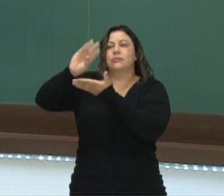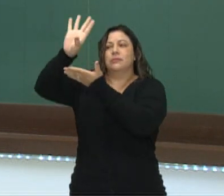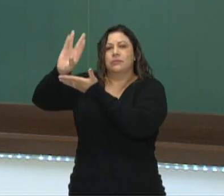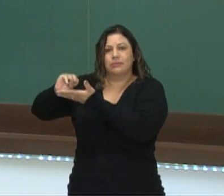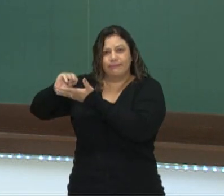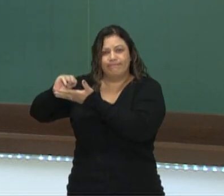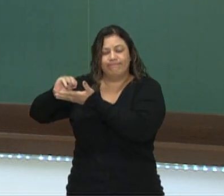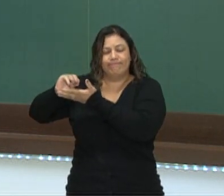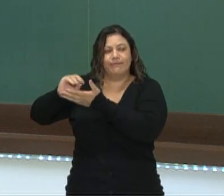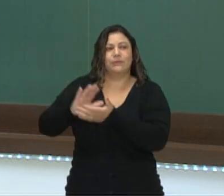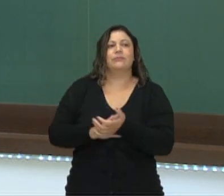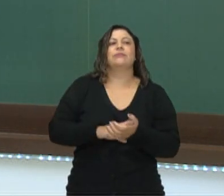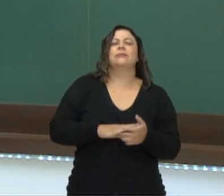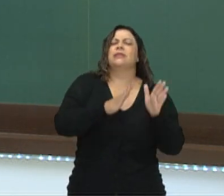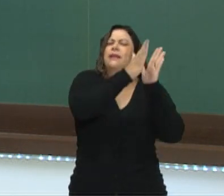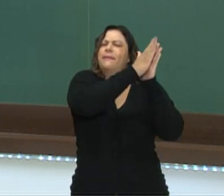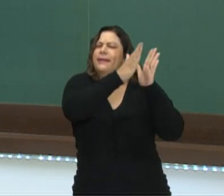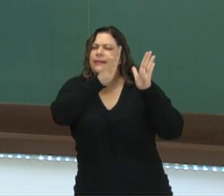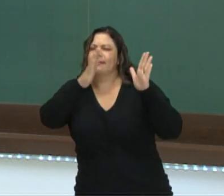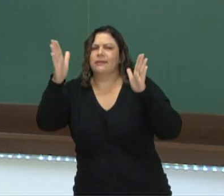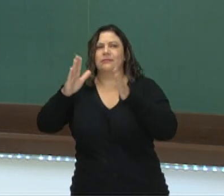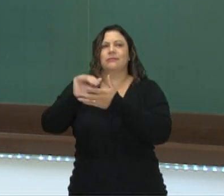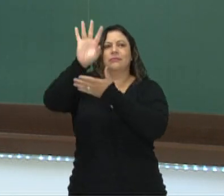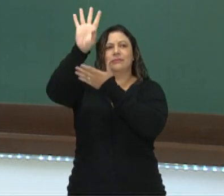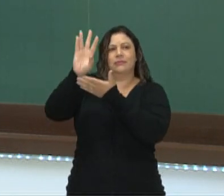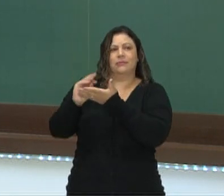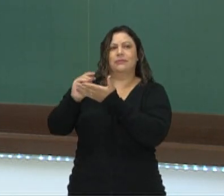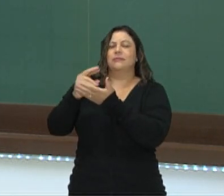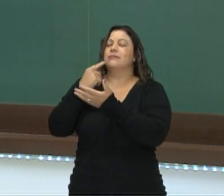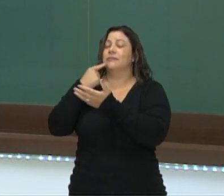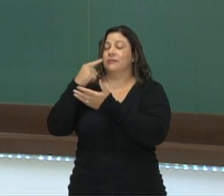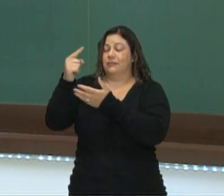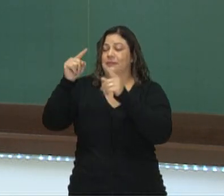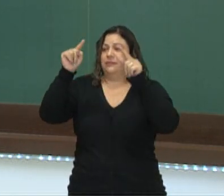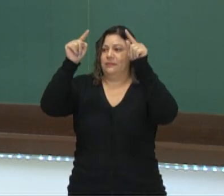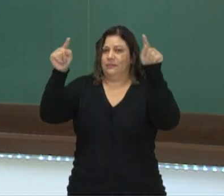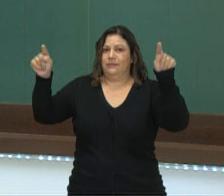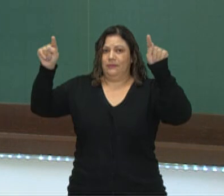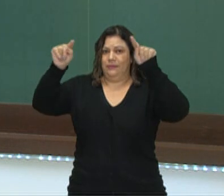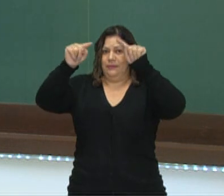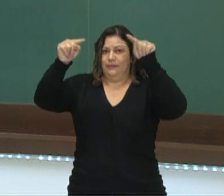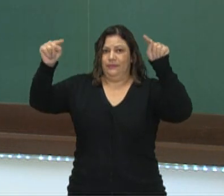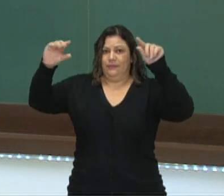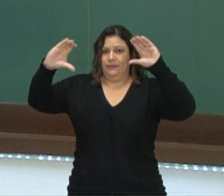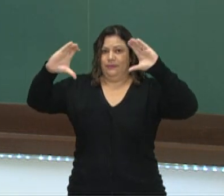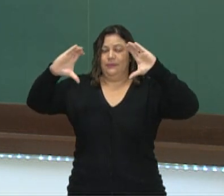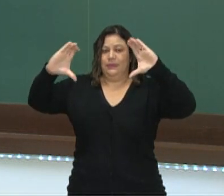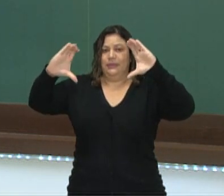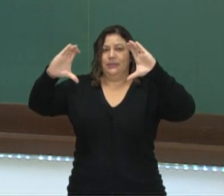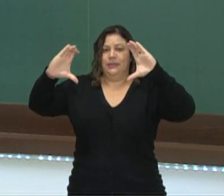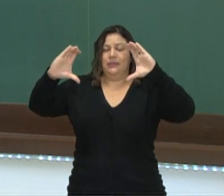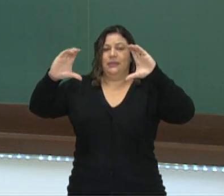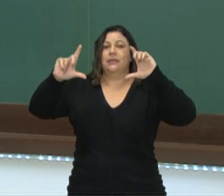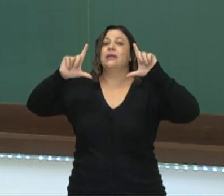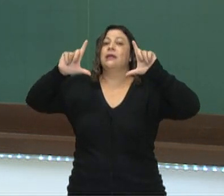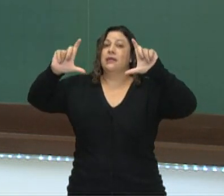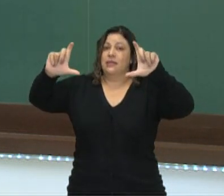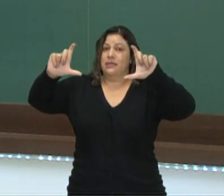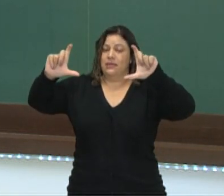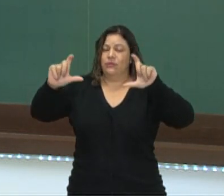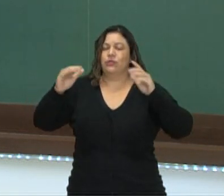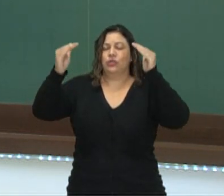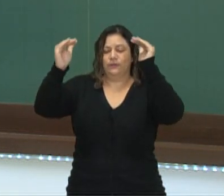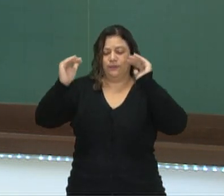3 mais, abre chave, 5 menos, abre colchetes, 14 mais o resultado de 15 menos 7, que é 8,